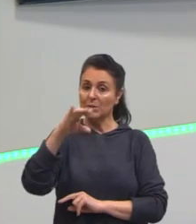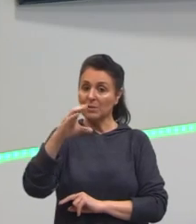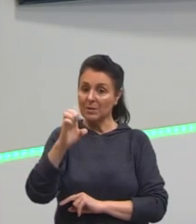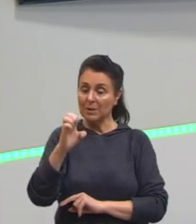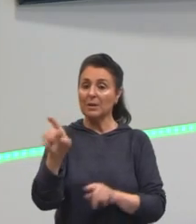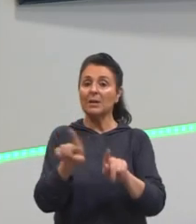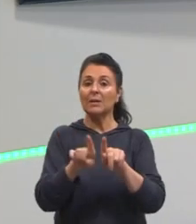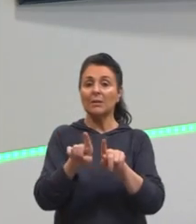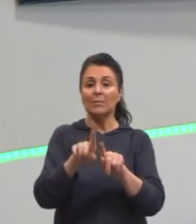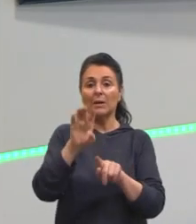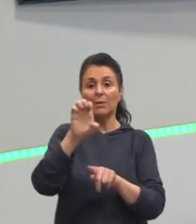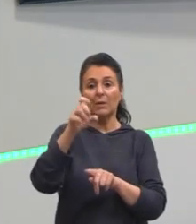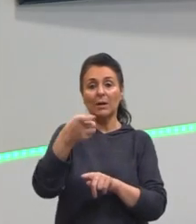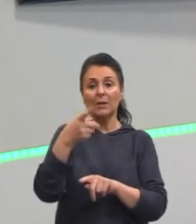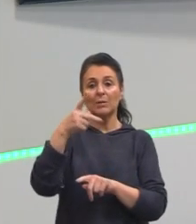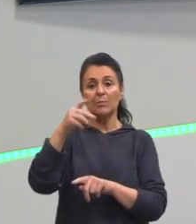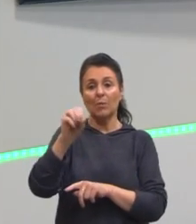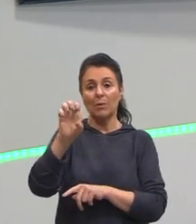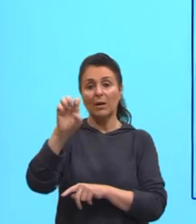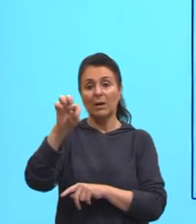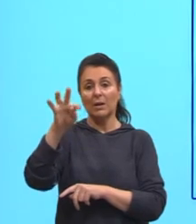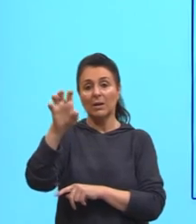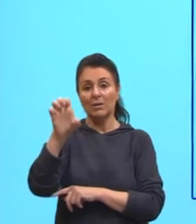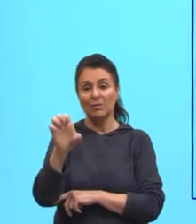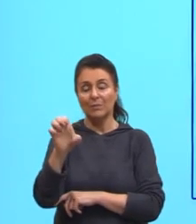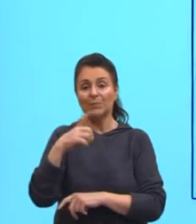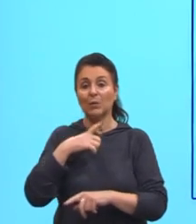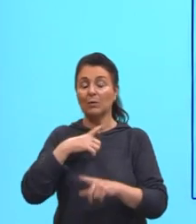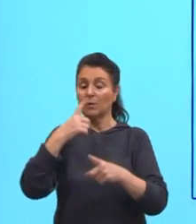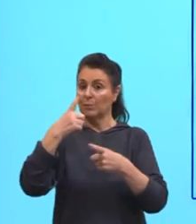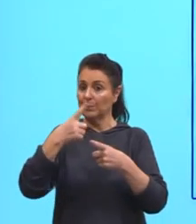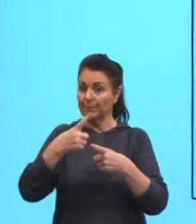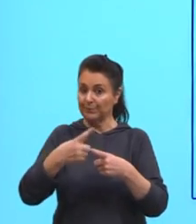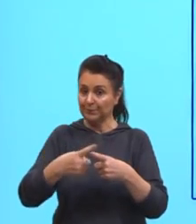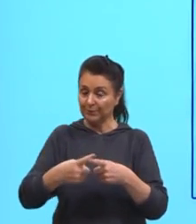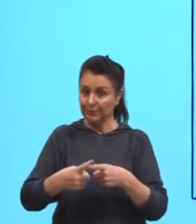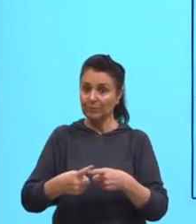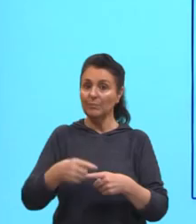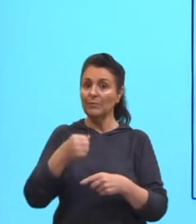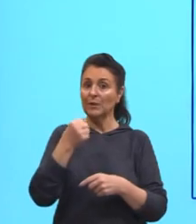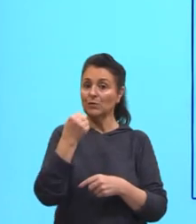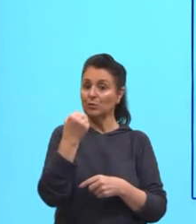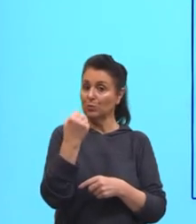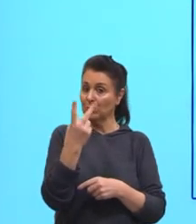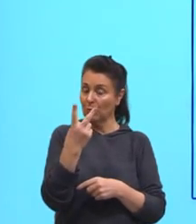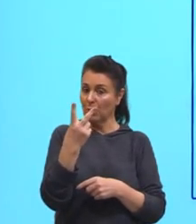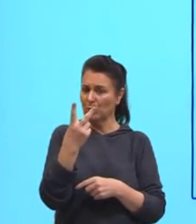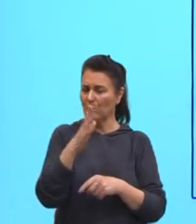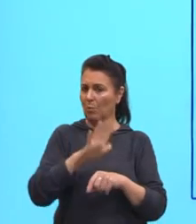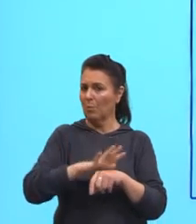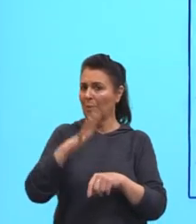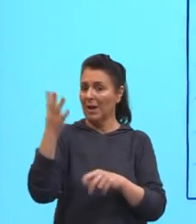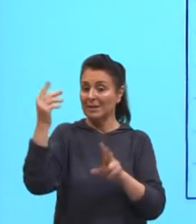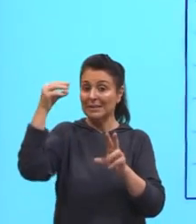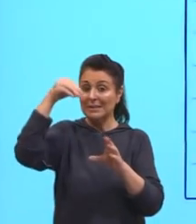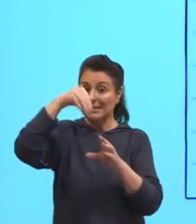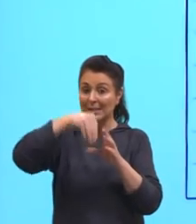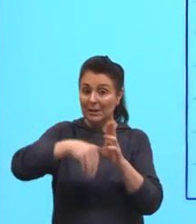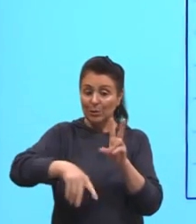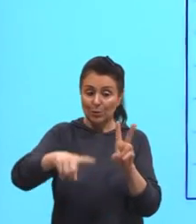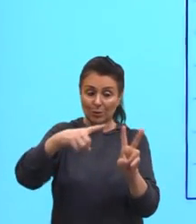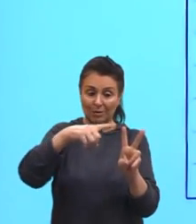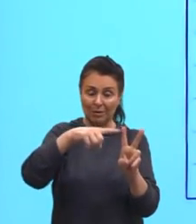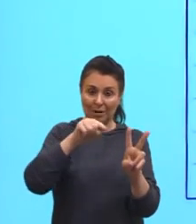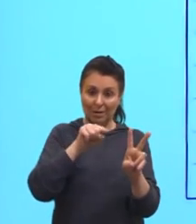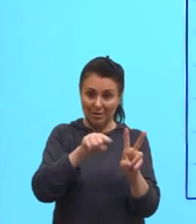outras propriedades são seguinte quando nós temos uma multiplicação de dois ou mais fatores dentro da raiz e